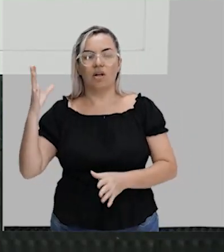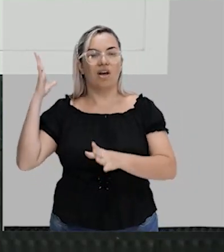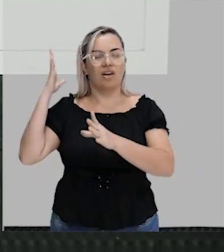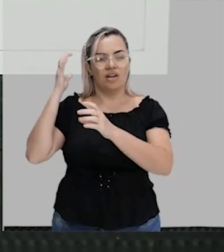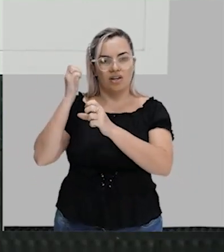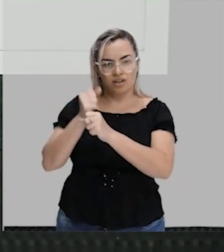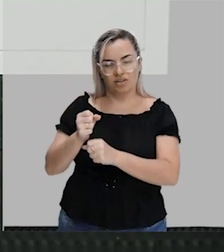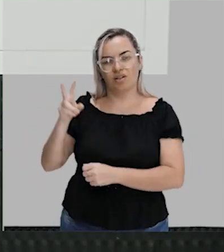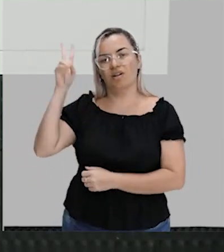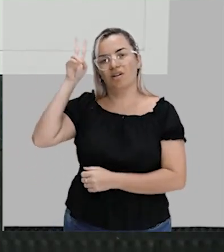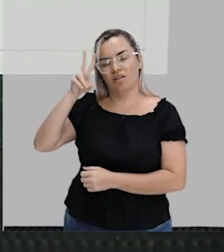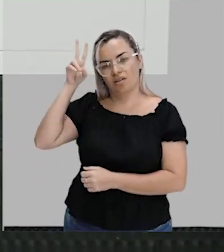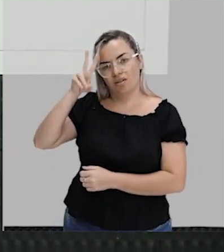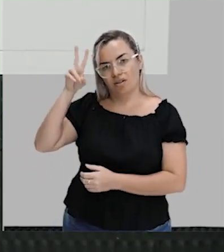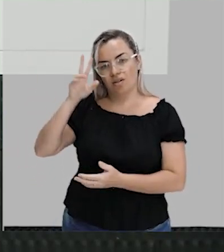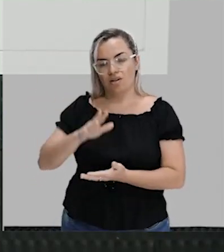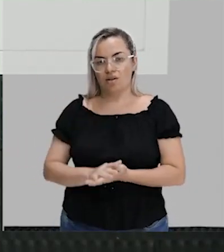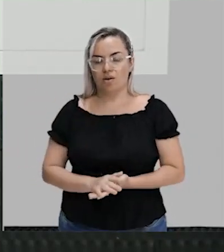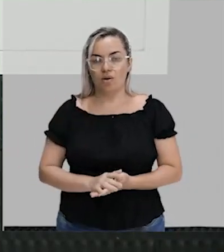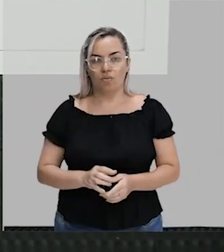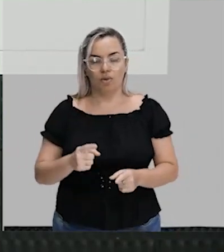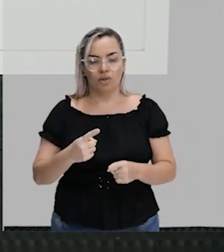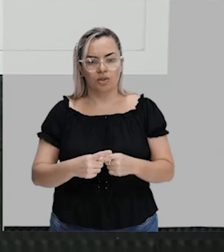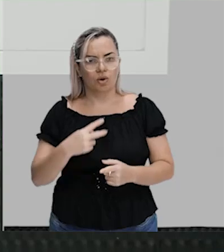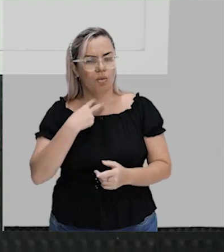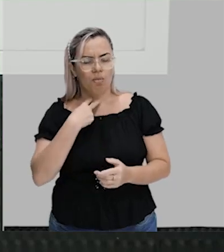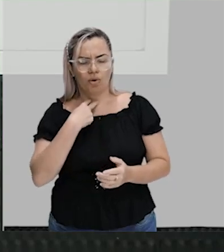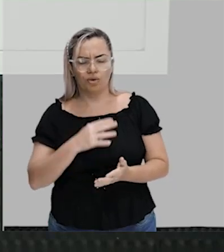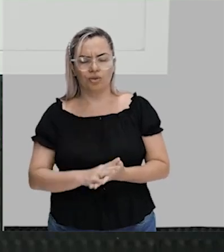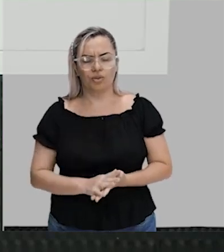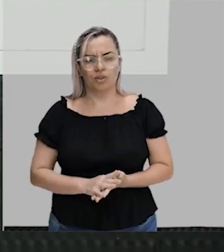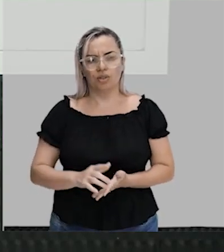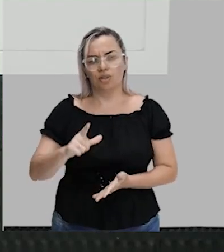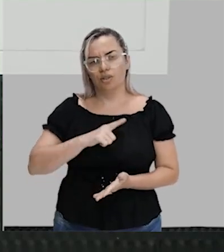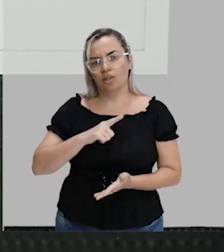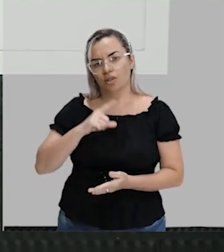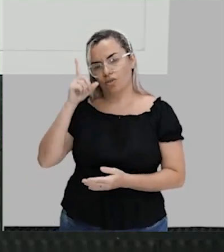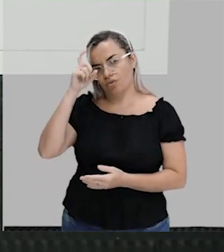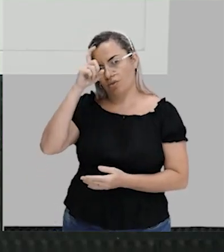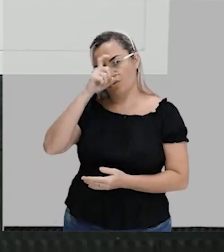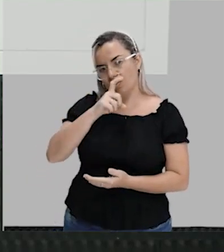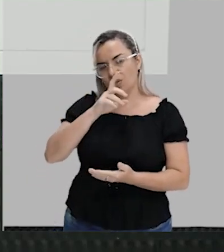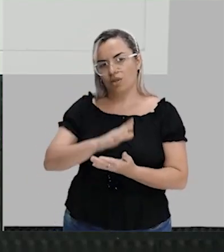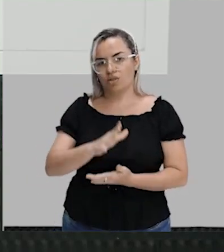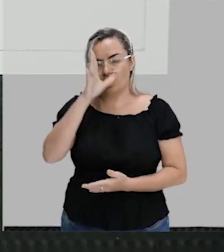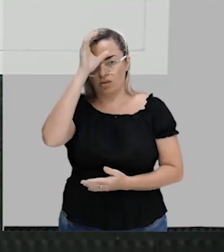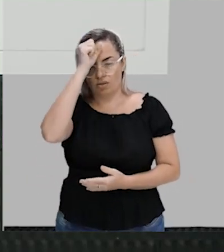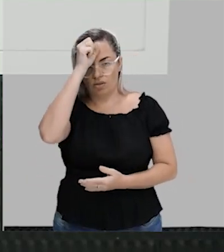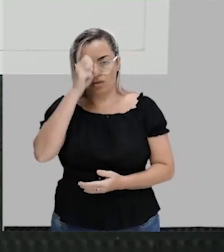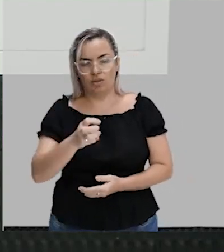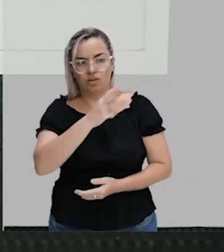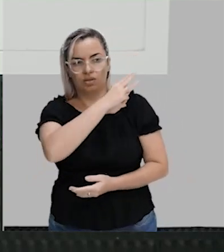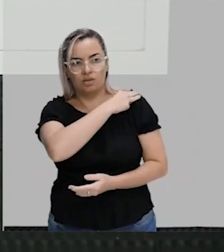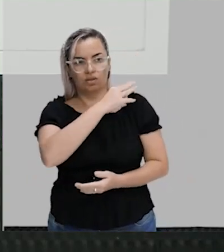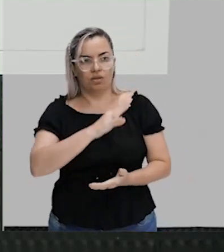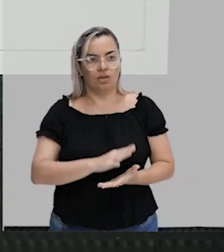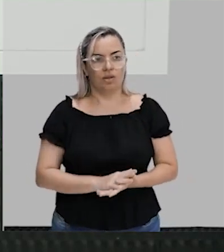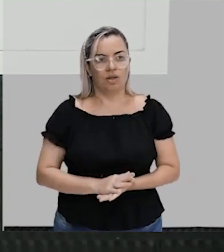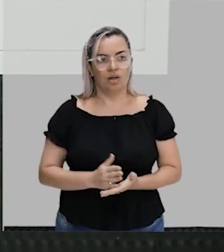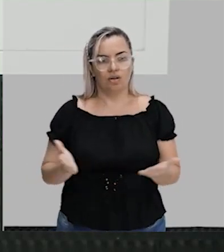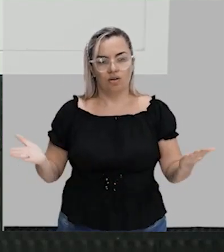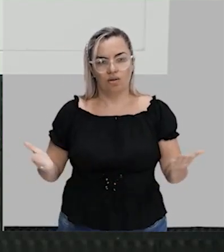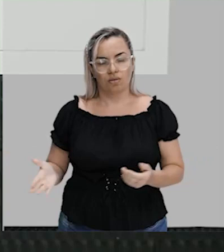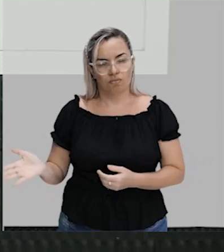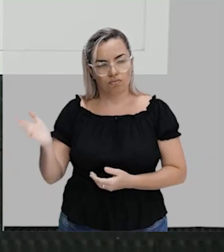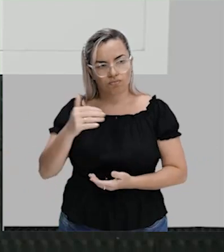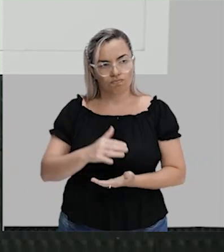tenha dificuldade na hora de aprender o conteúdo do ensino médio certo então turminha vamos lá esse 3x - 2Y vai